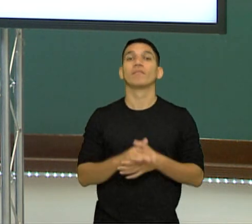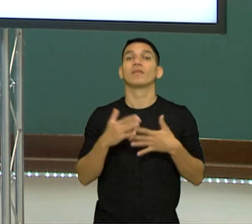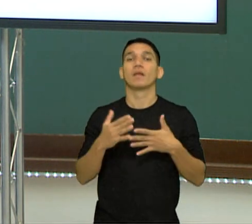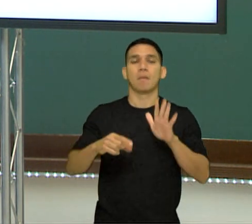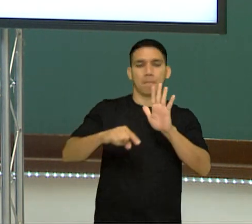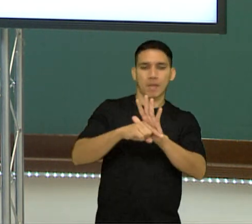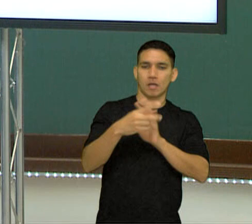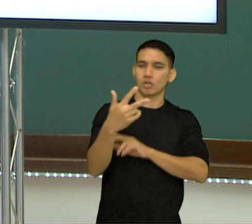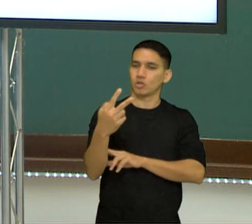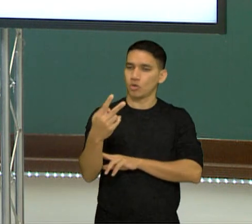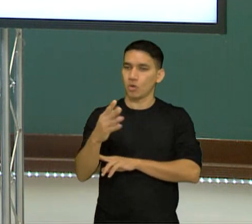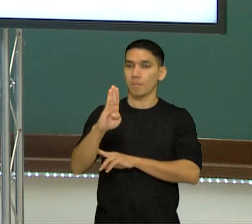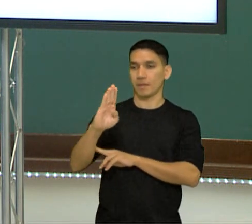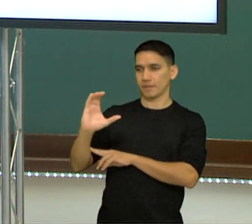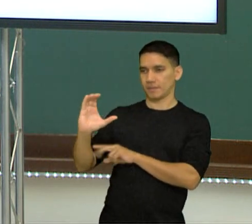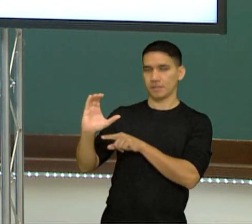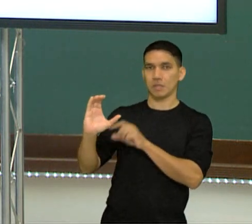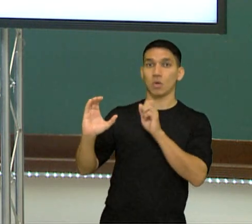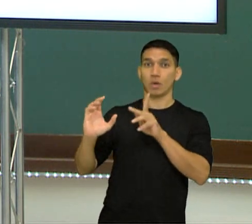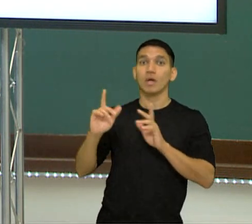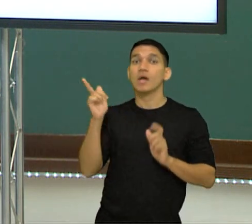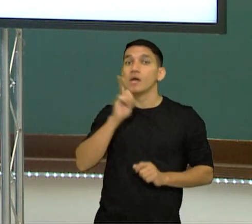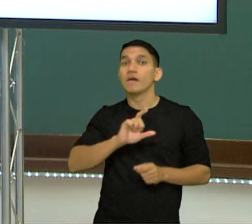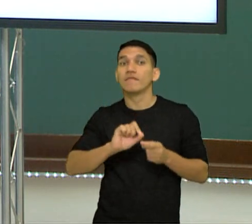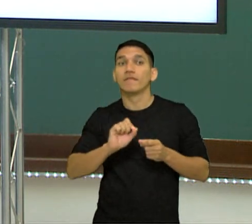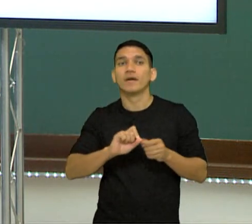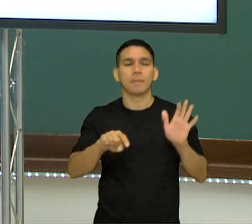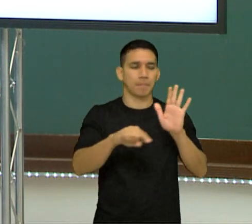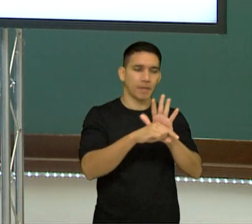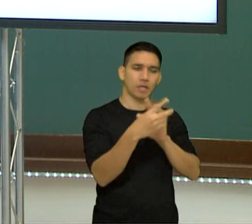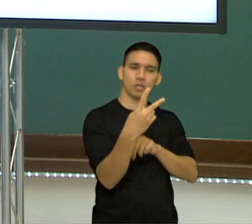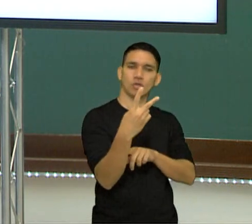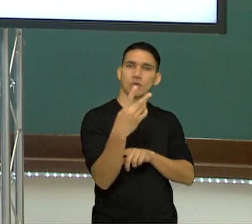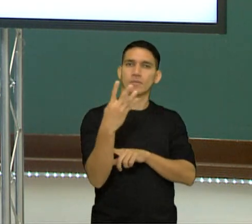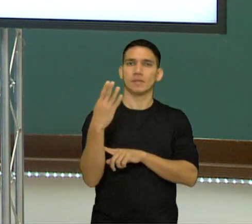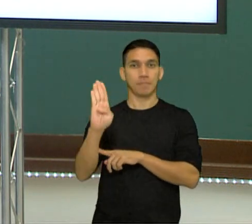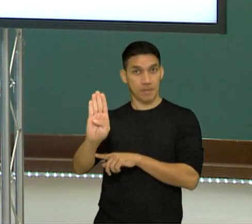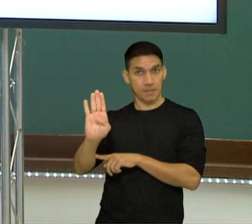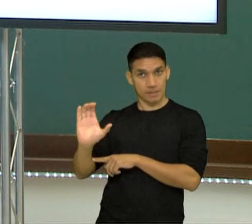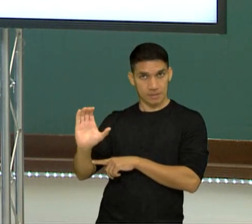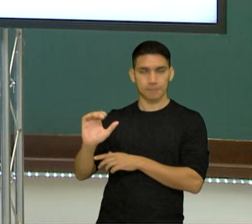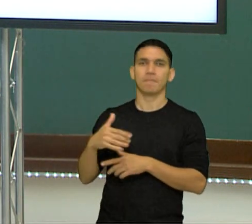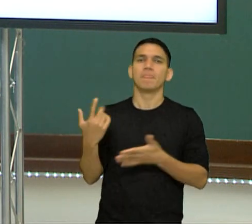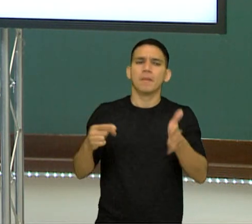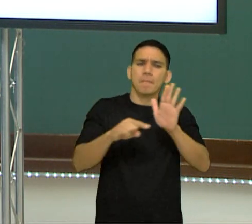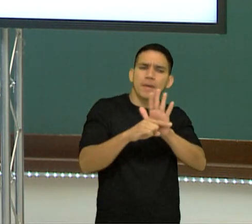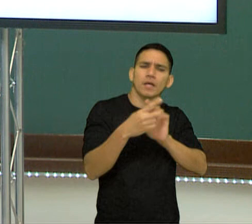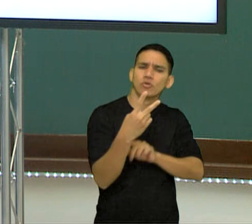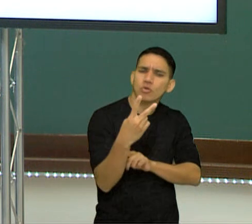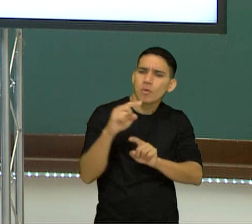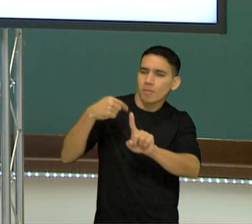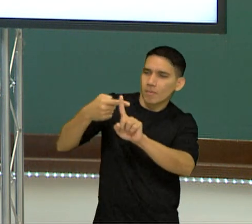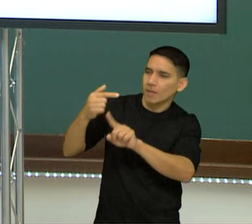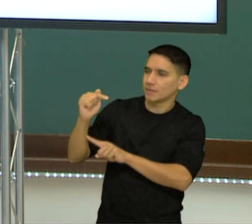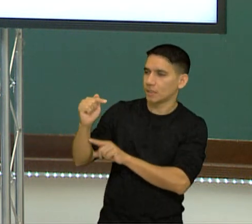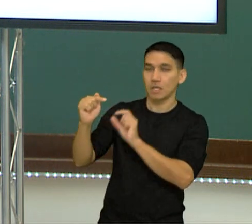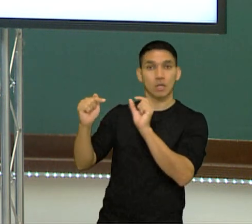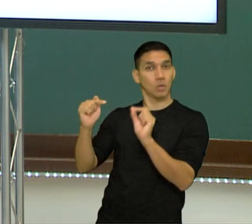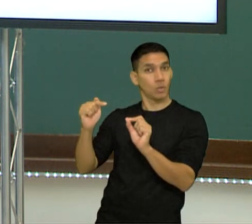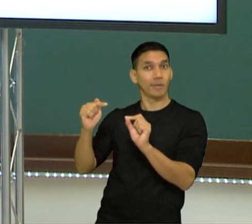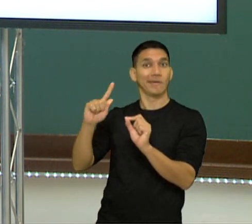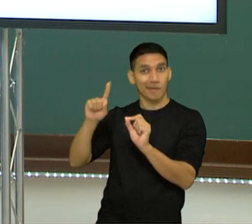menos 12 BC ela ficar menos dois descer menos dois mais sete